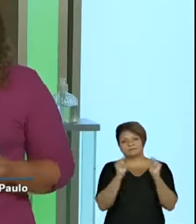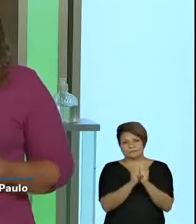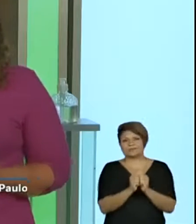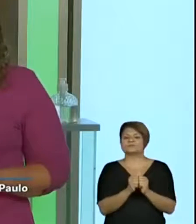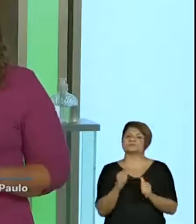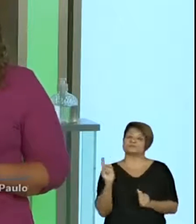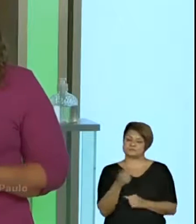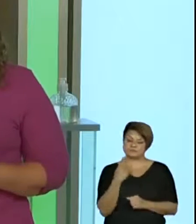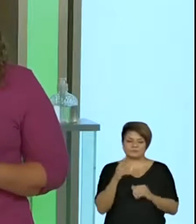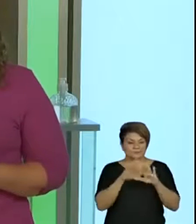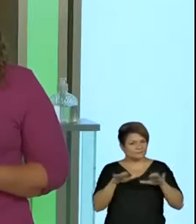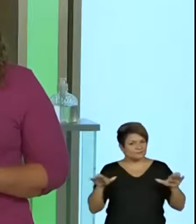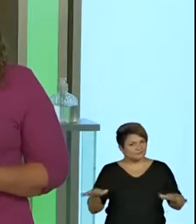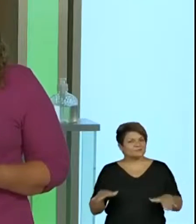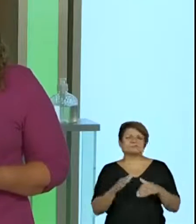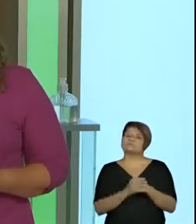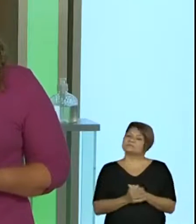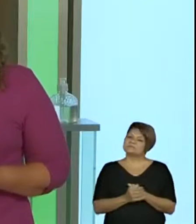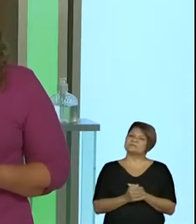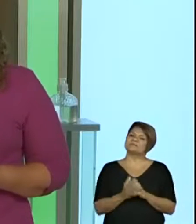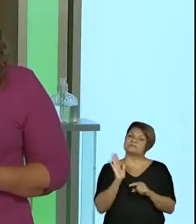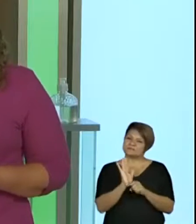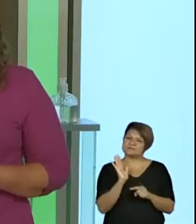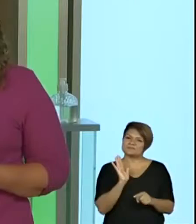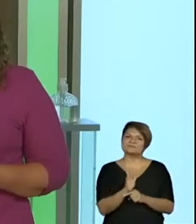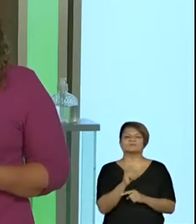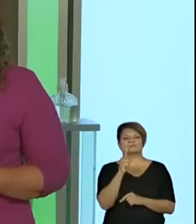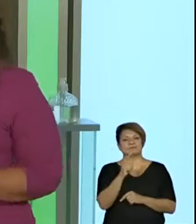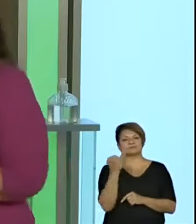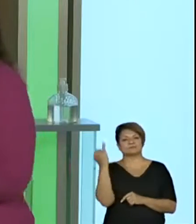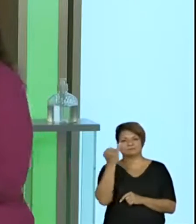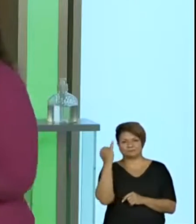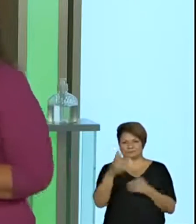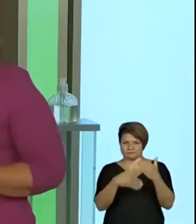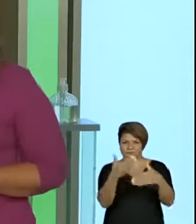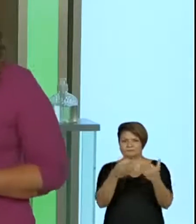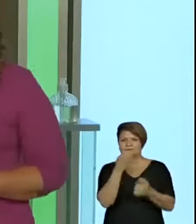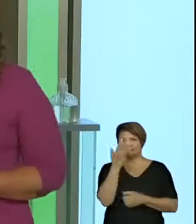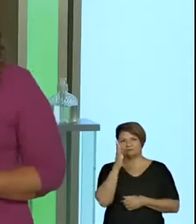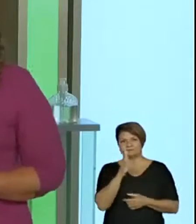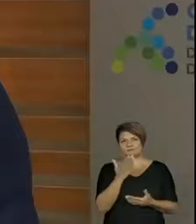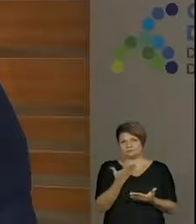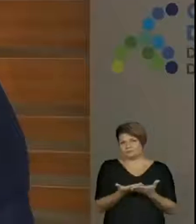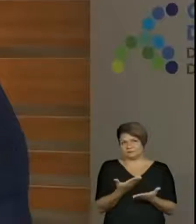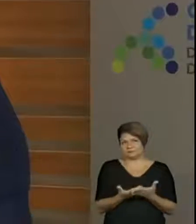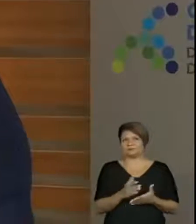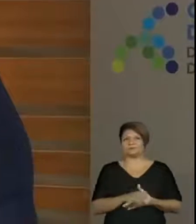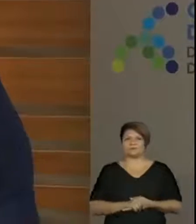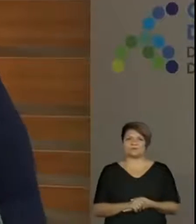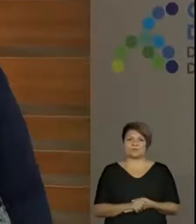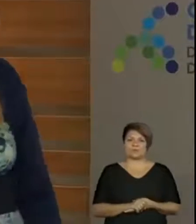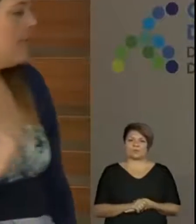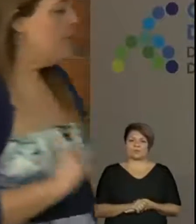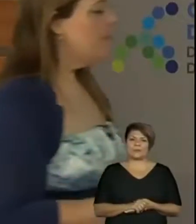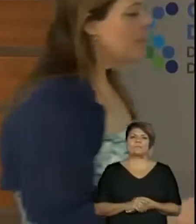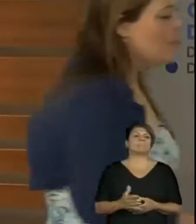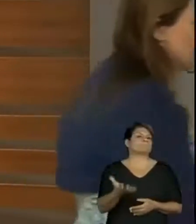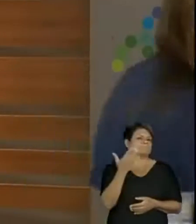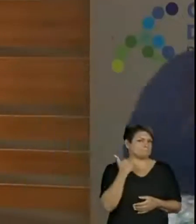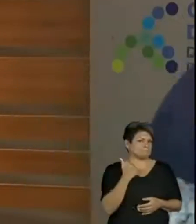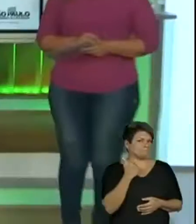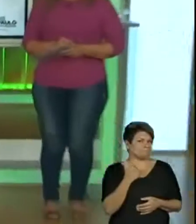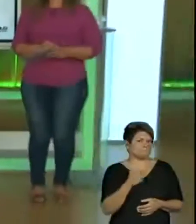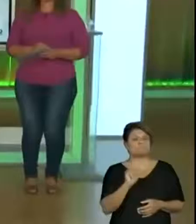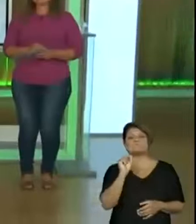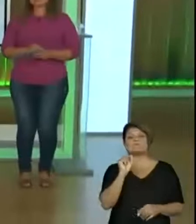pequenos, ajudando, contribuindo. Vocês são muito importantes nesse processo. Boa aula, professora Ana Paula. Para nós. Vamos lá, vamos